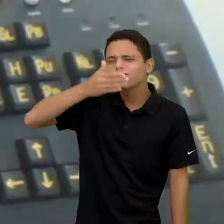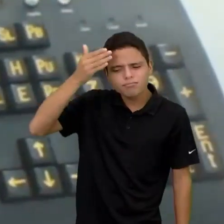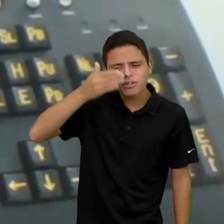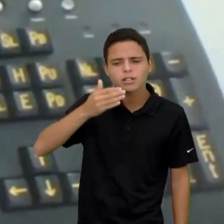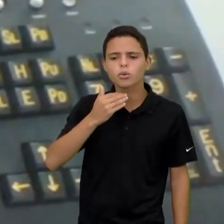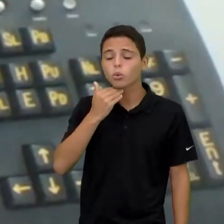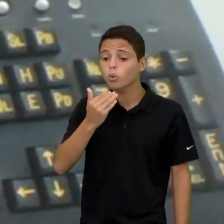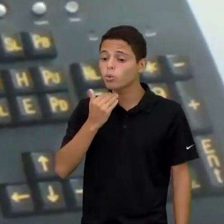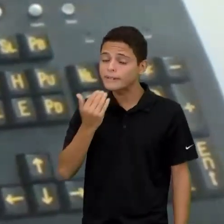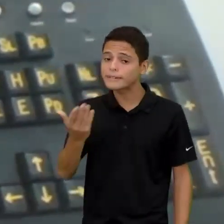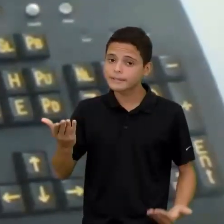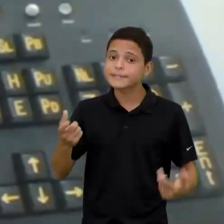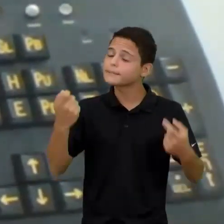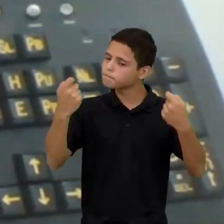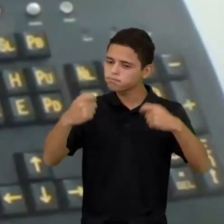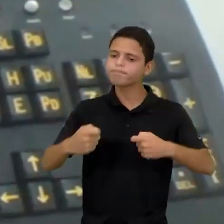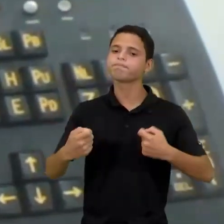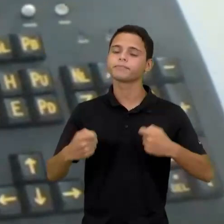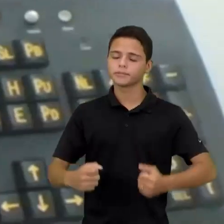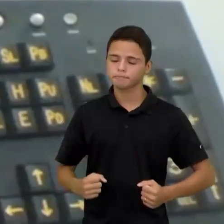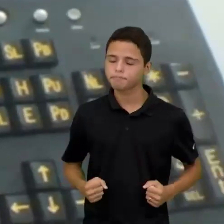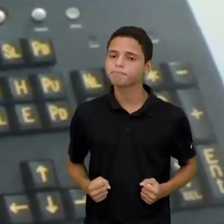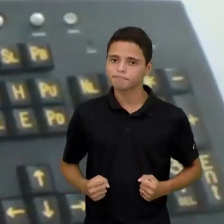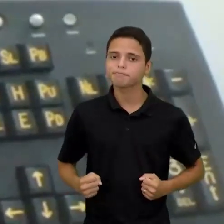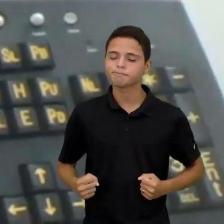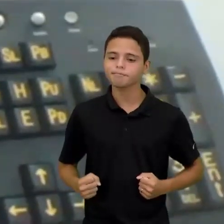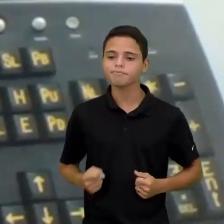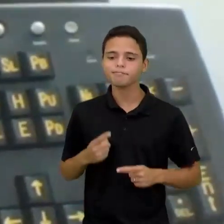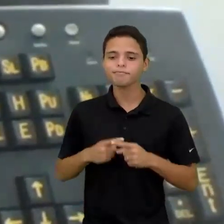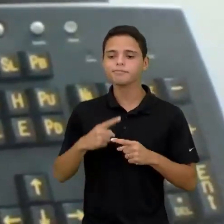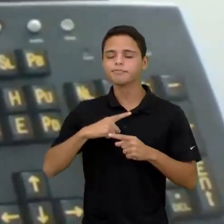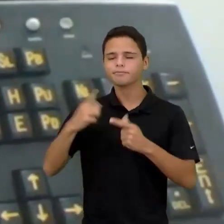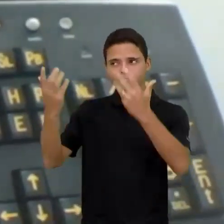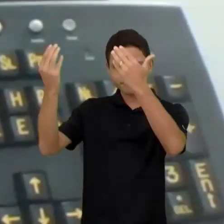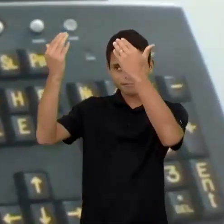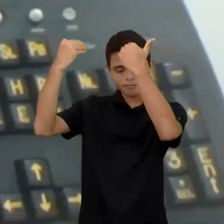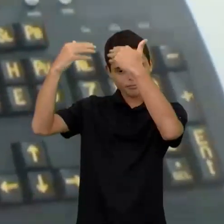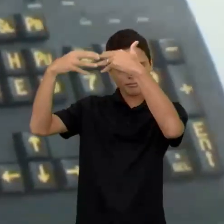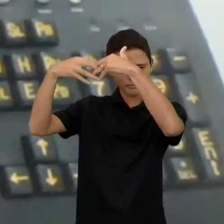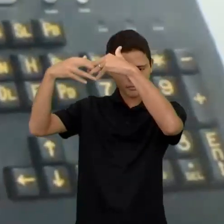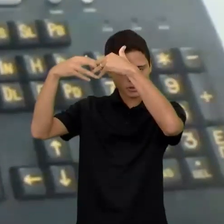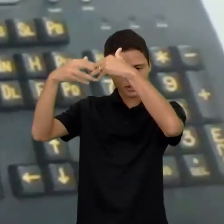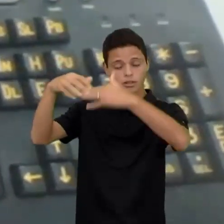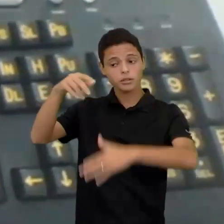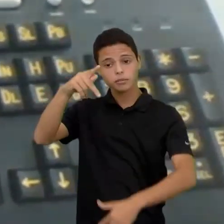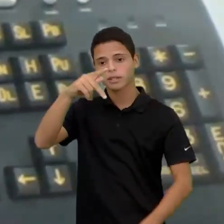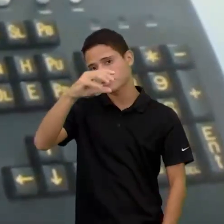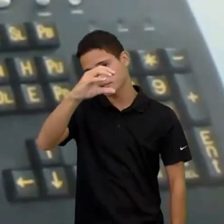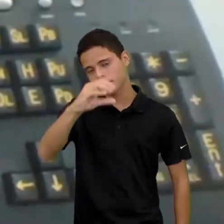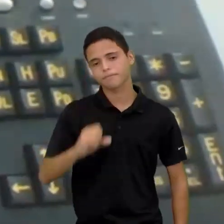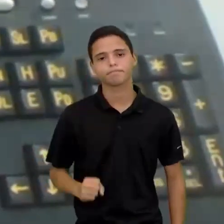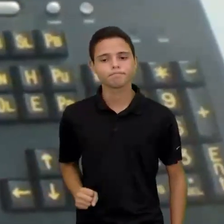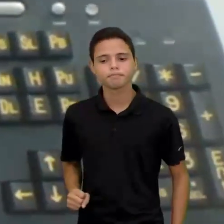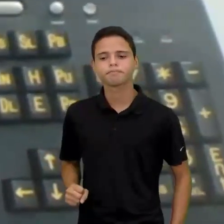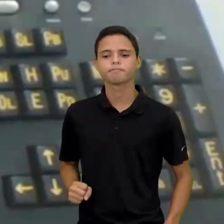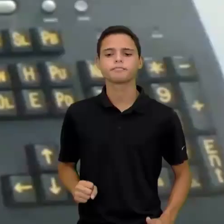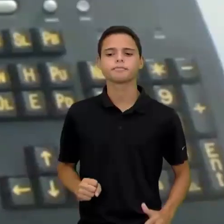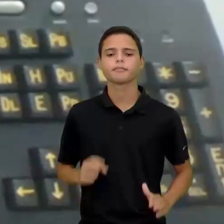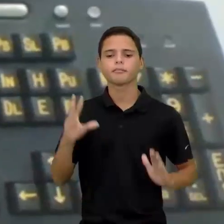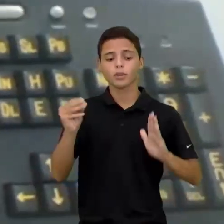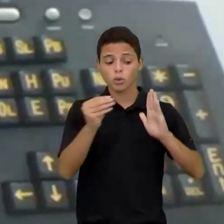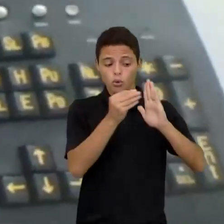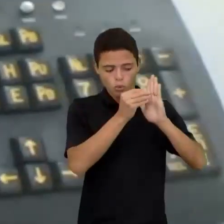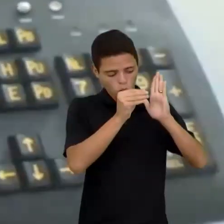tá? Não é que ele é baixa visão, é devido à paralisia cerebral, tá? Então, colocando